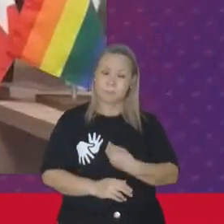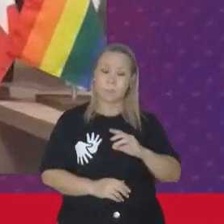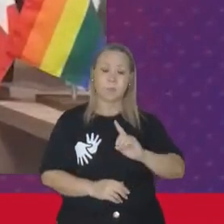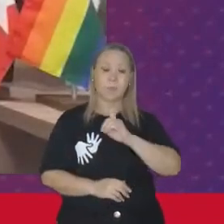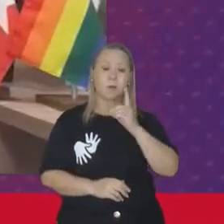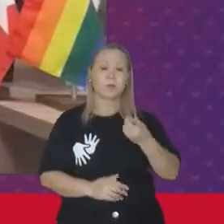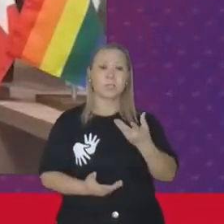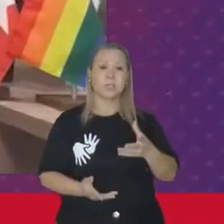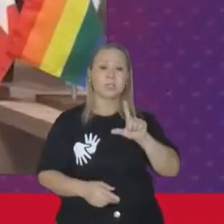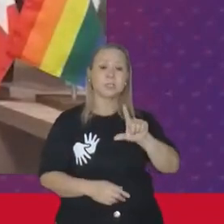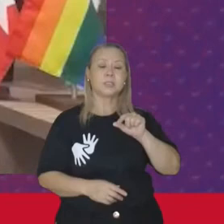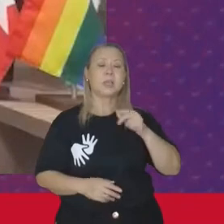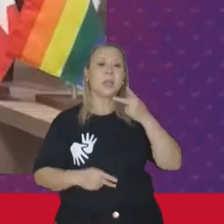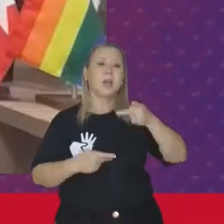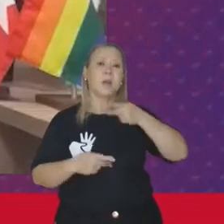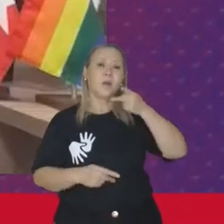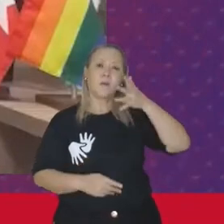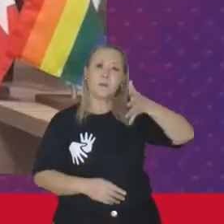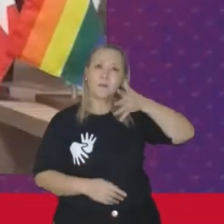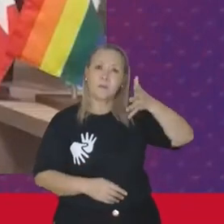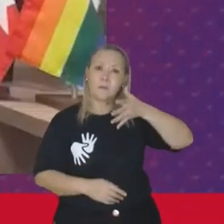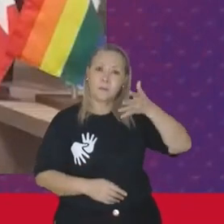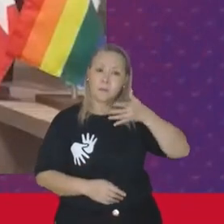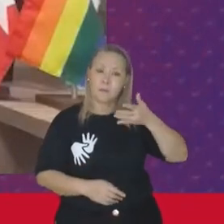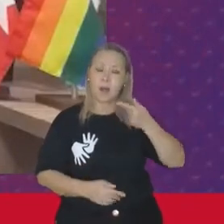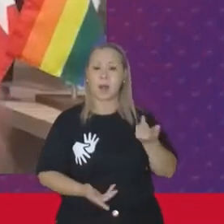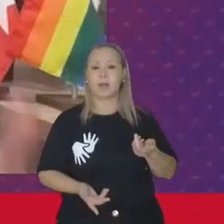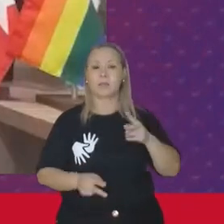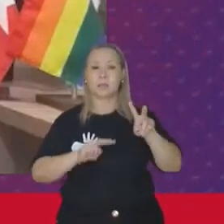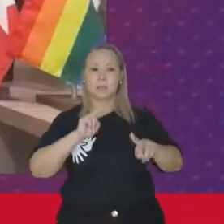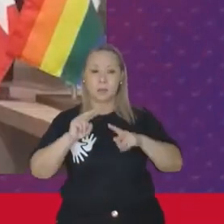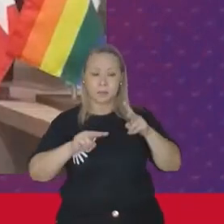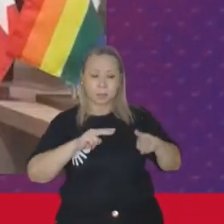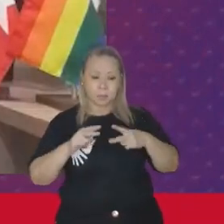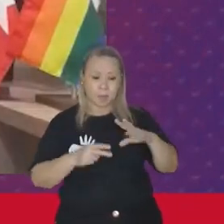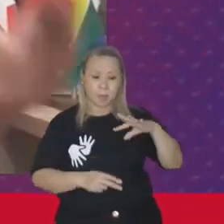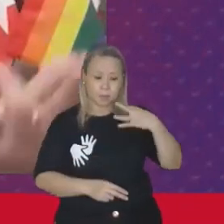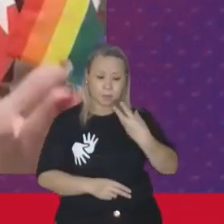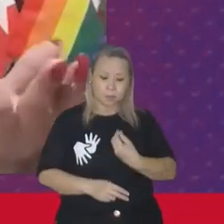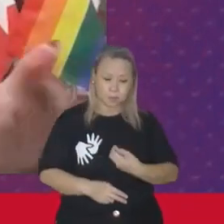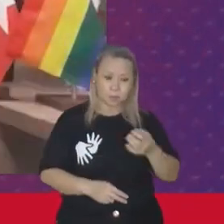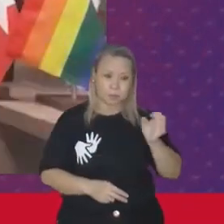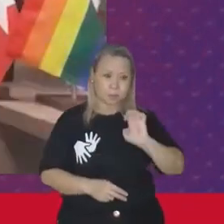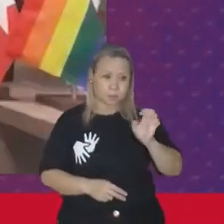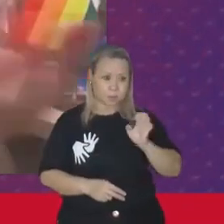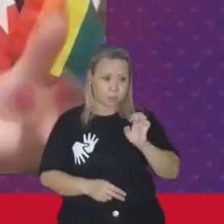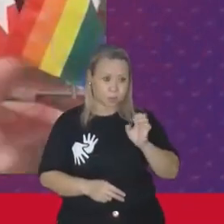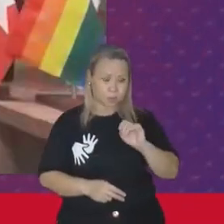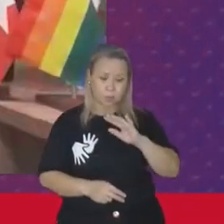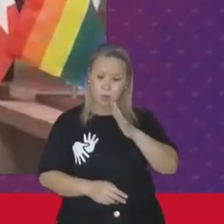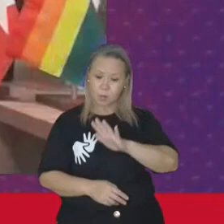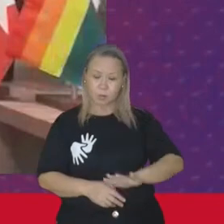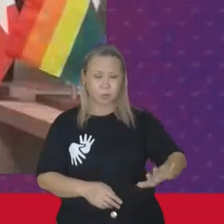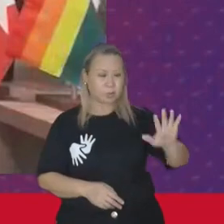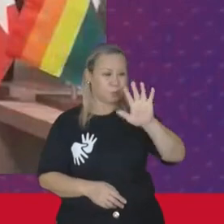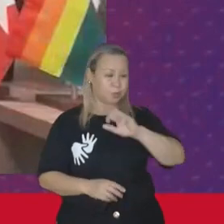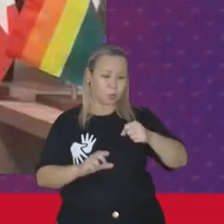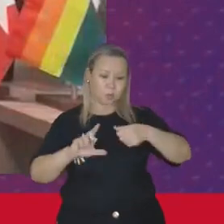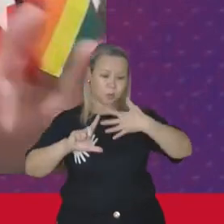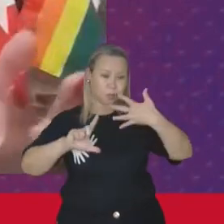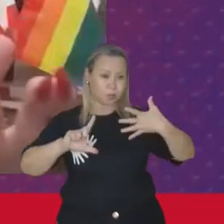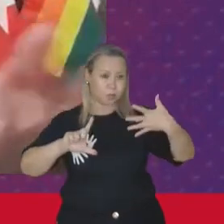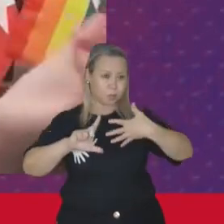a visibilidade positiva de pessoas travestis, transexuais, transgêneras, todos e